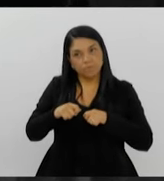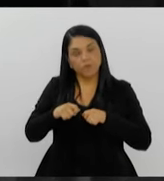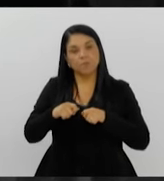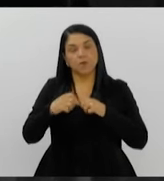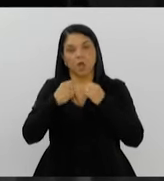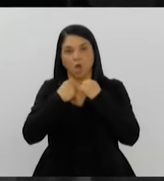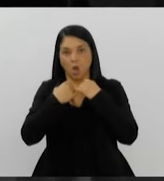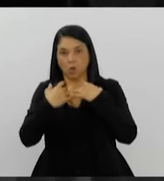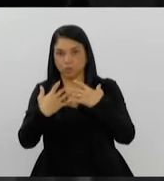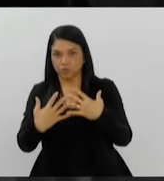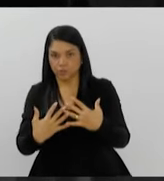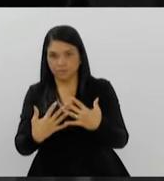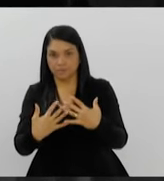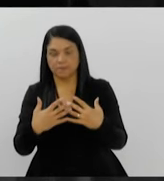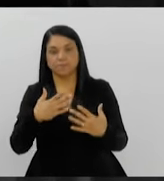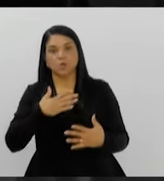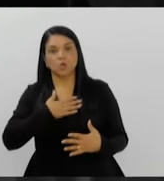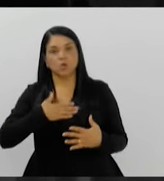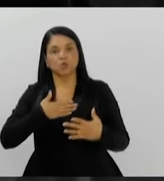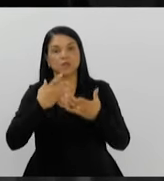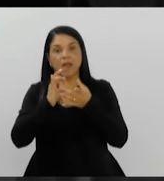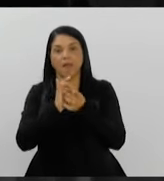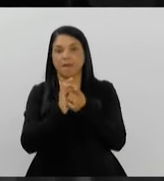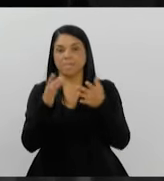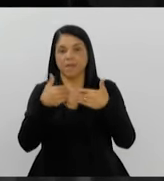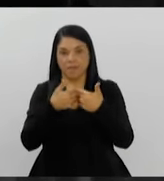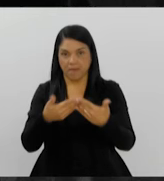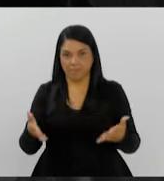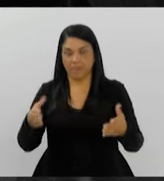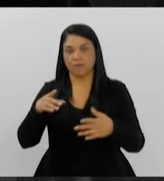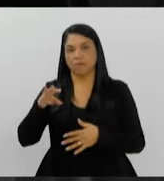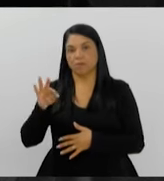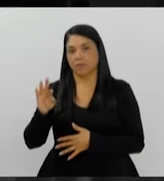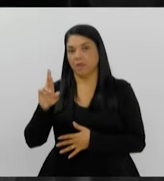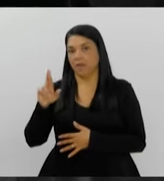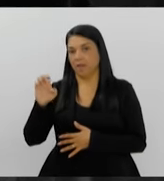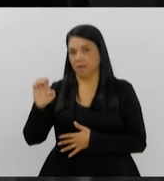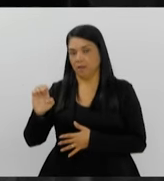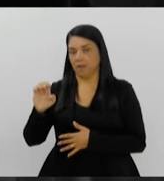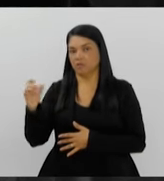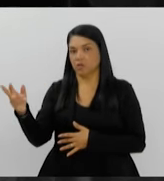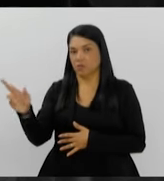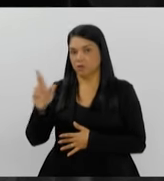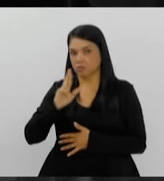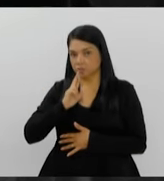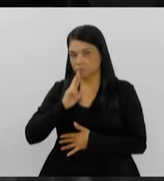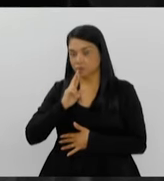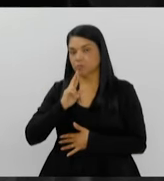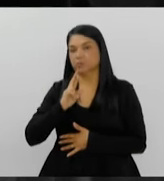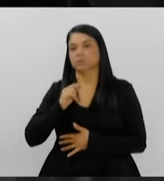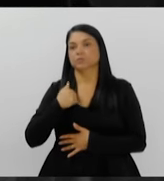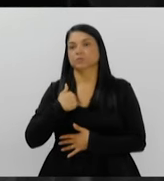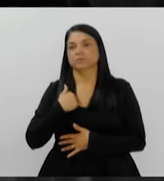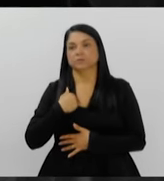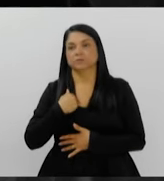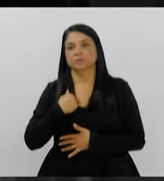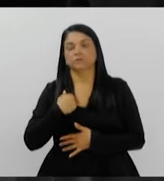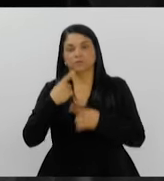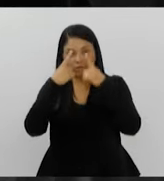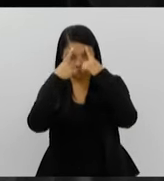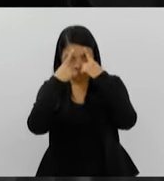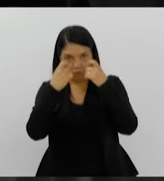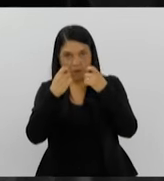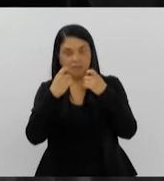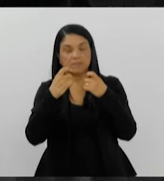audiência que eu gostaria que fosse aberta o tre já se posicionou sobre episódios violentos